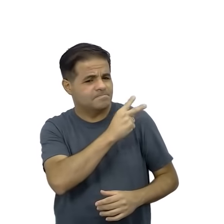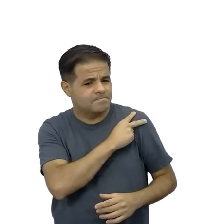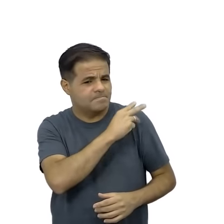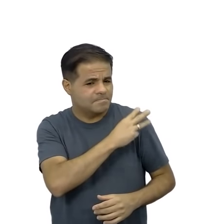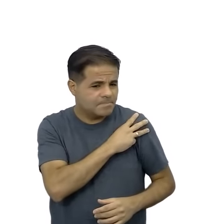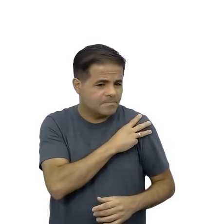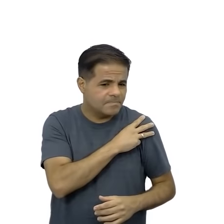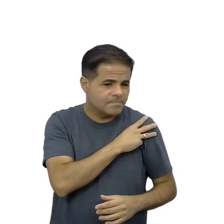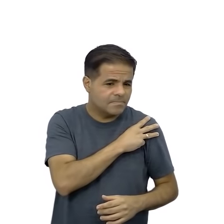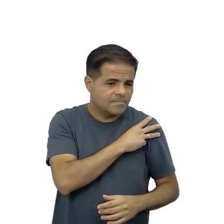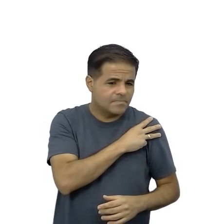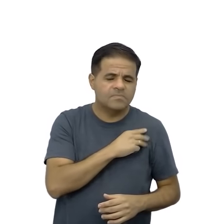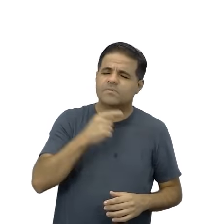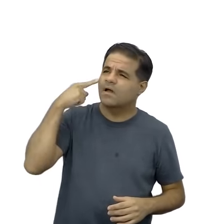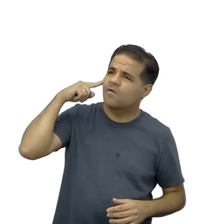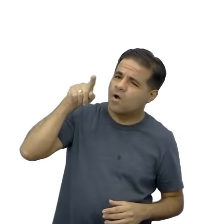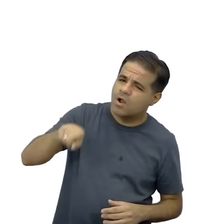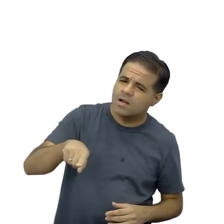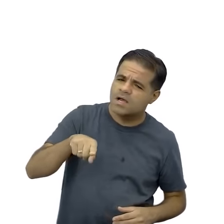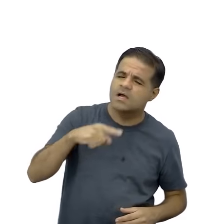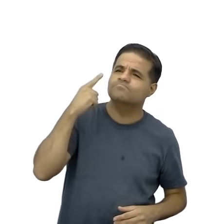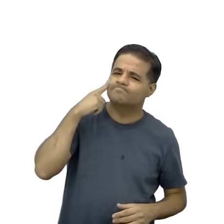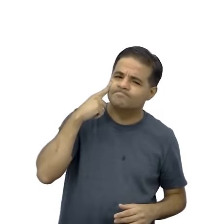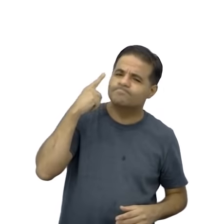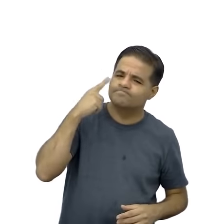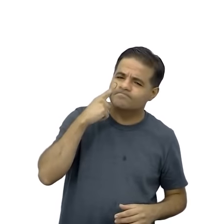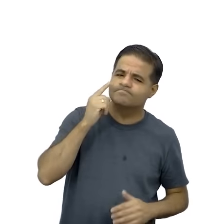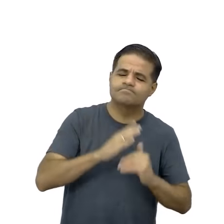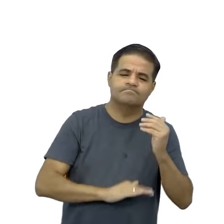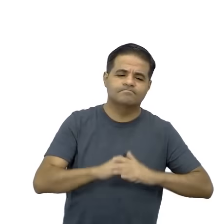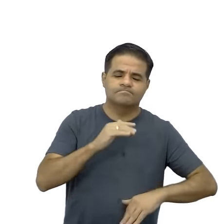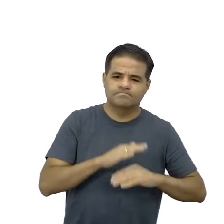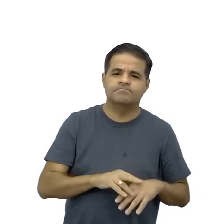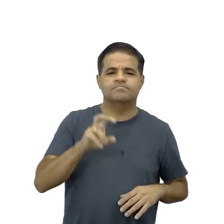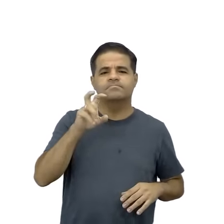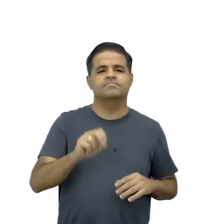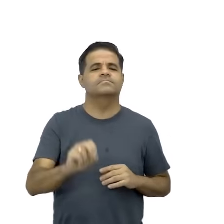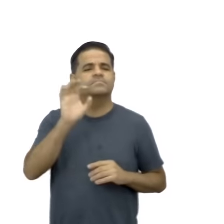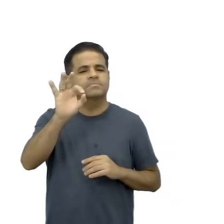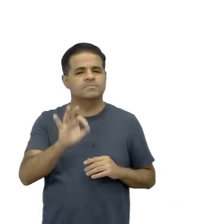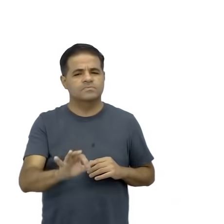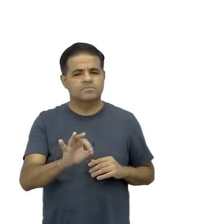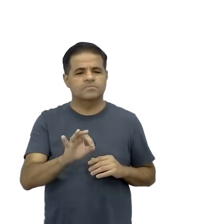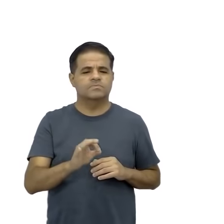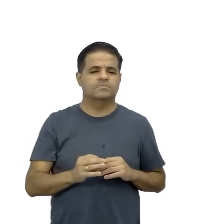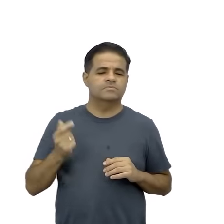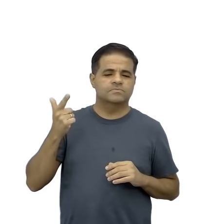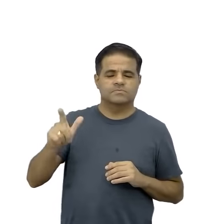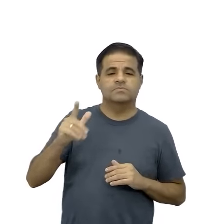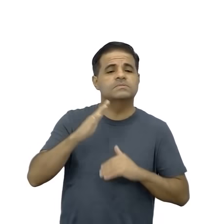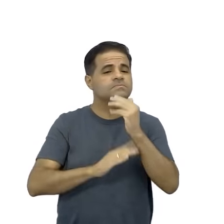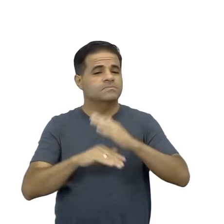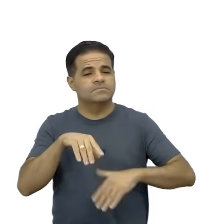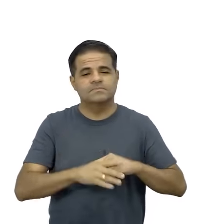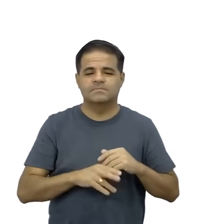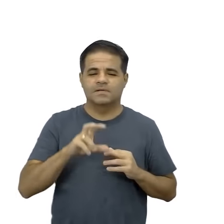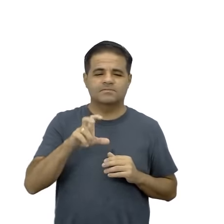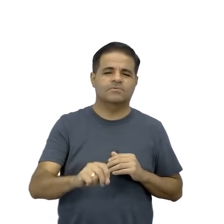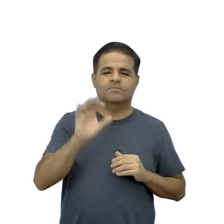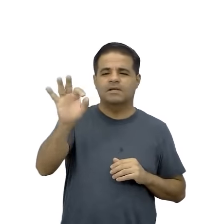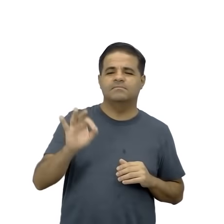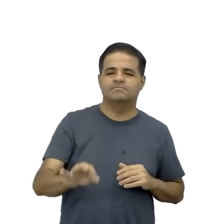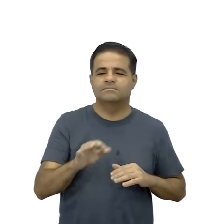Bom, então, eu estava aqui olhando, né, e vi que eu tenho uma habilidade com 50%, outra habilidade com 50%,